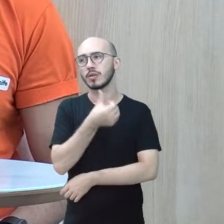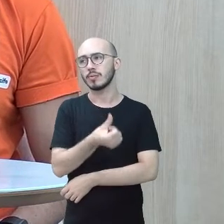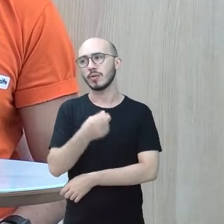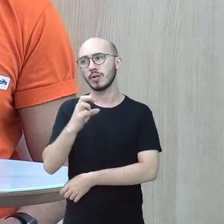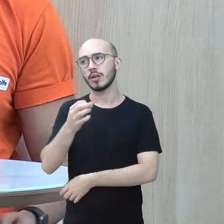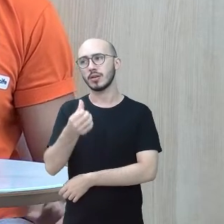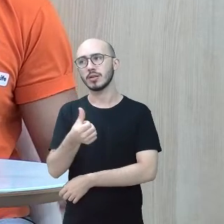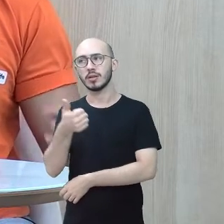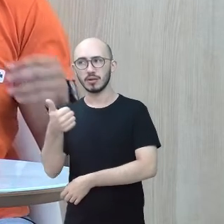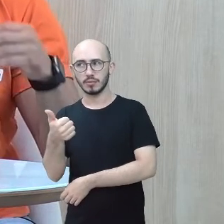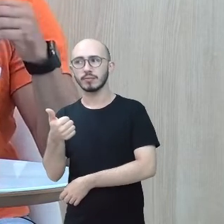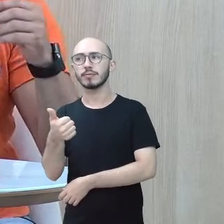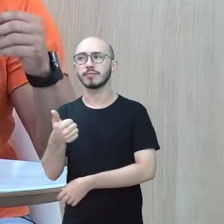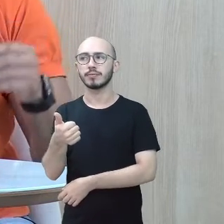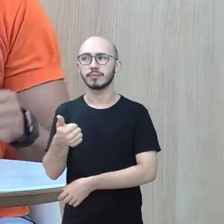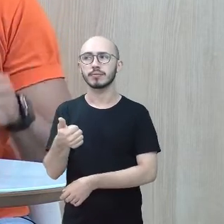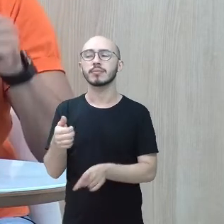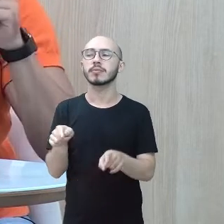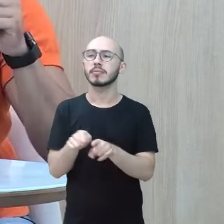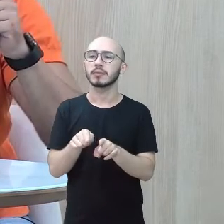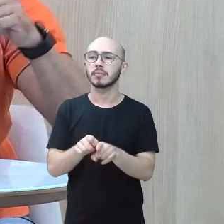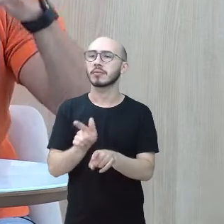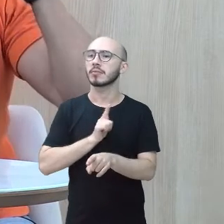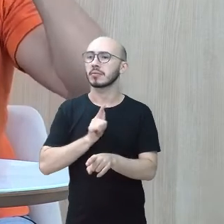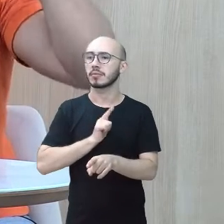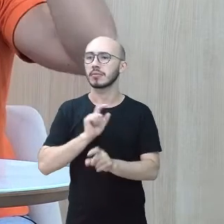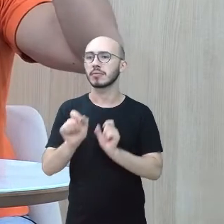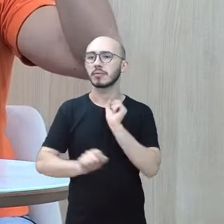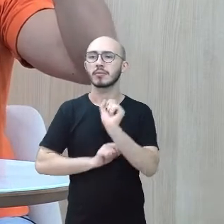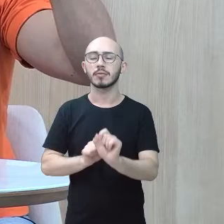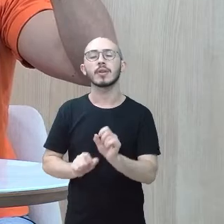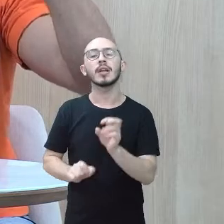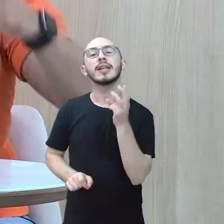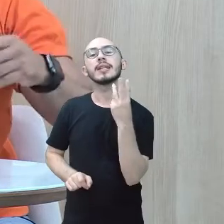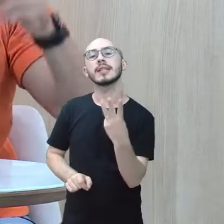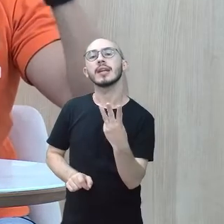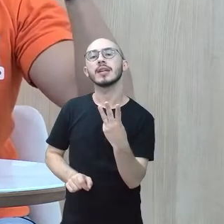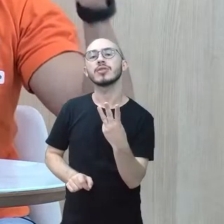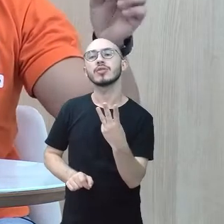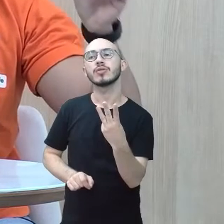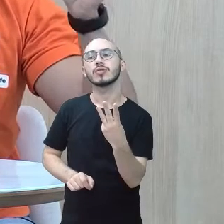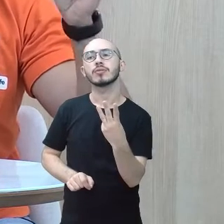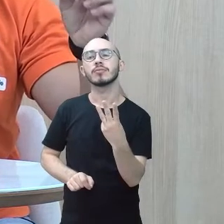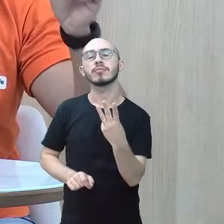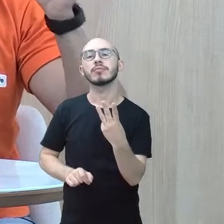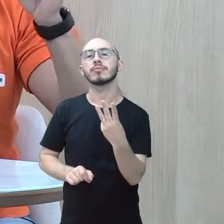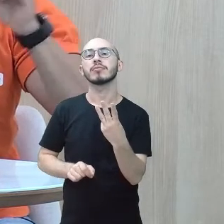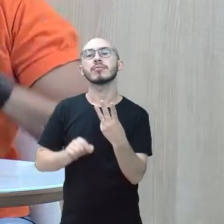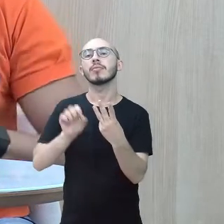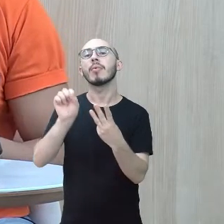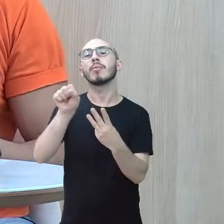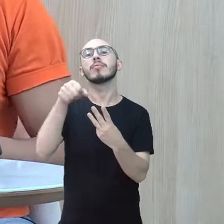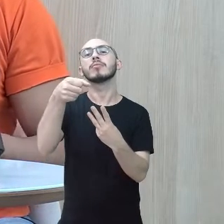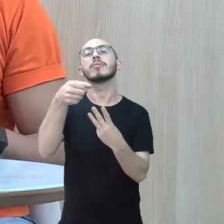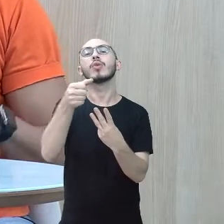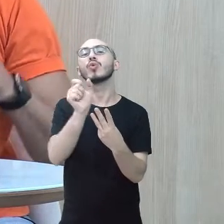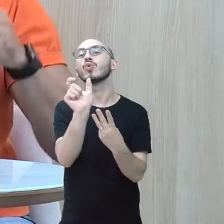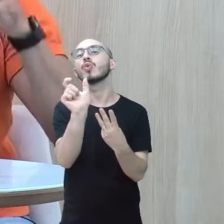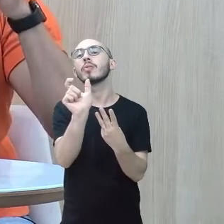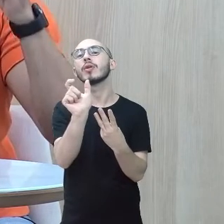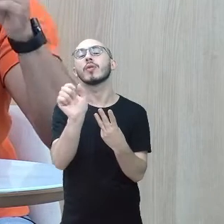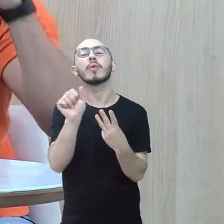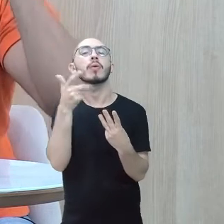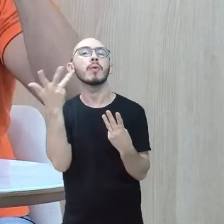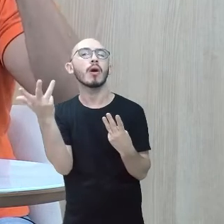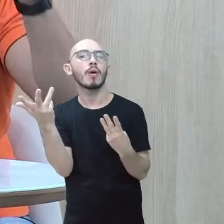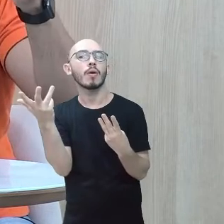6.561, certo? E ele colocou assim, 3 elevado a quanto? Dá 6.531. Então, a gente viu que